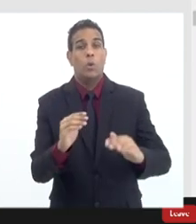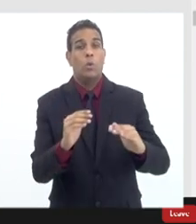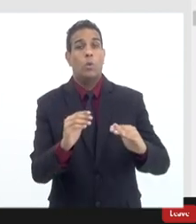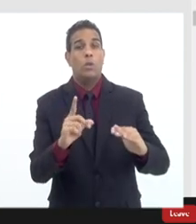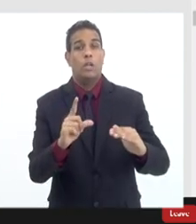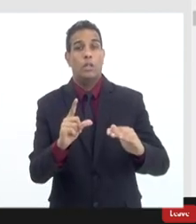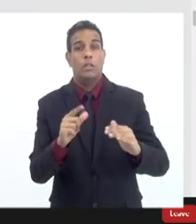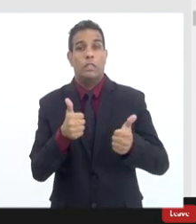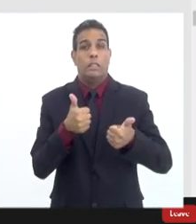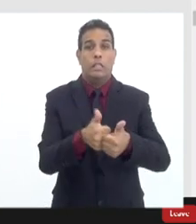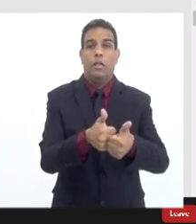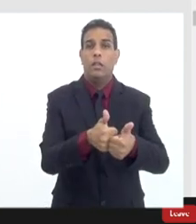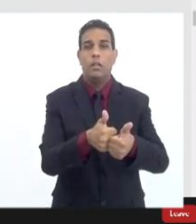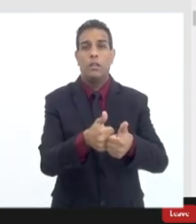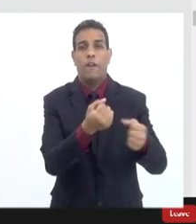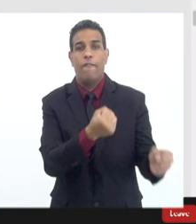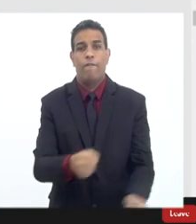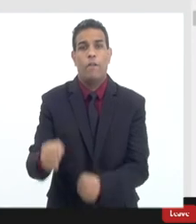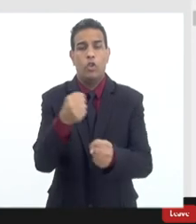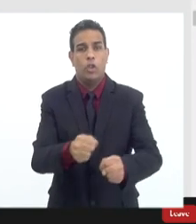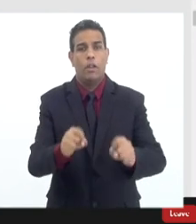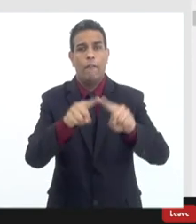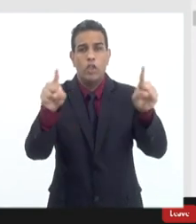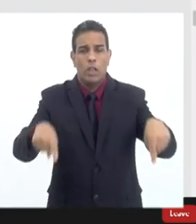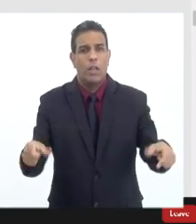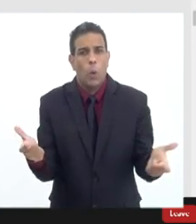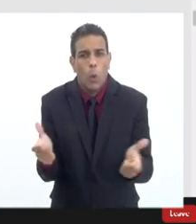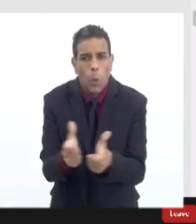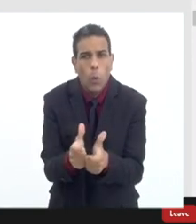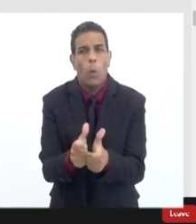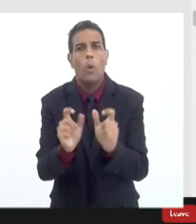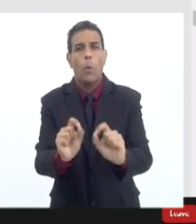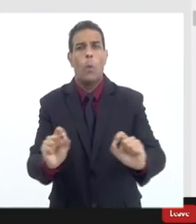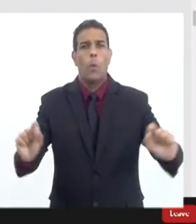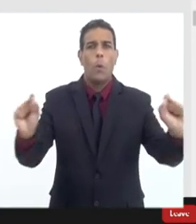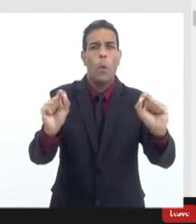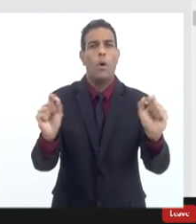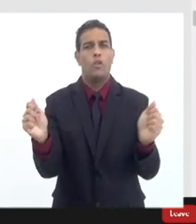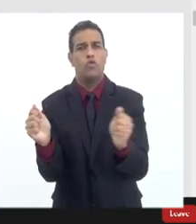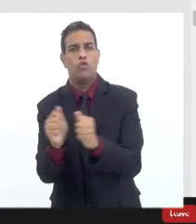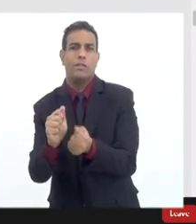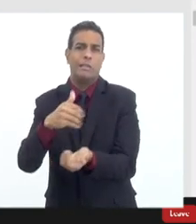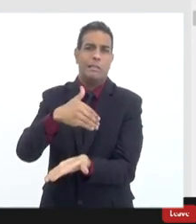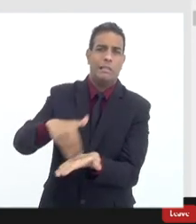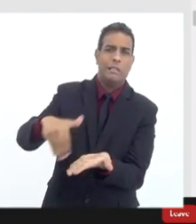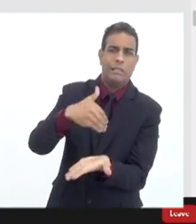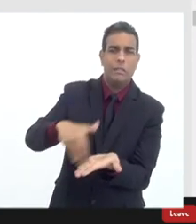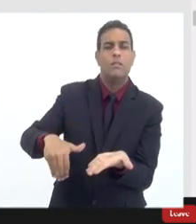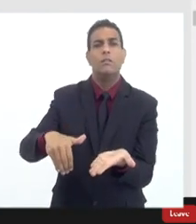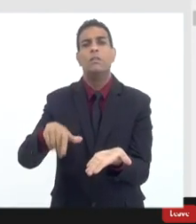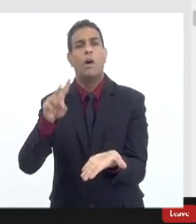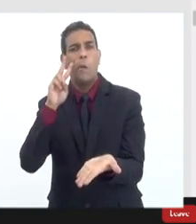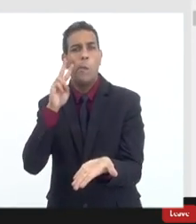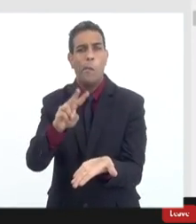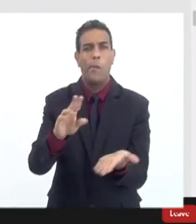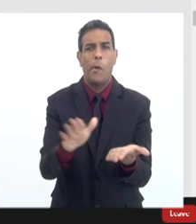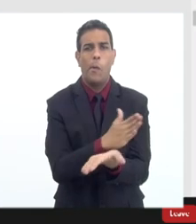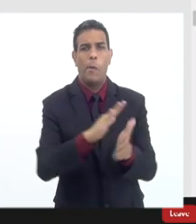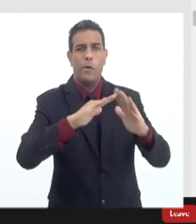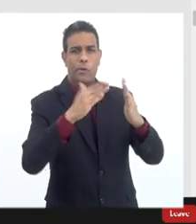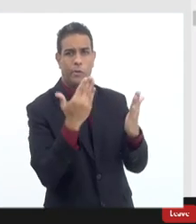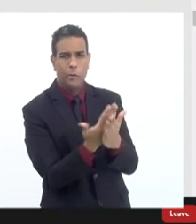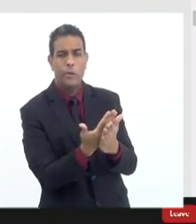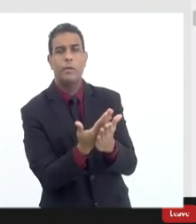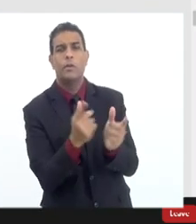pela SEDUC. A gente já começou a visitar unidades escolares em conjunto, junto com a Secretaria de Educação, e viu que essas escolas estavam